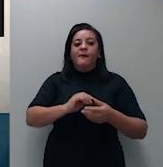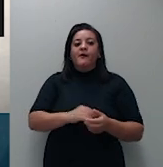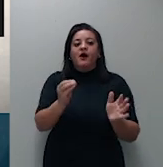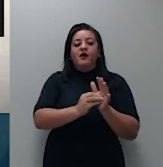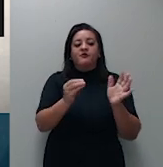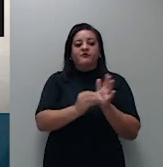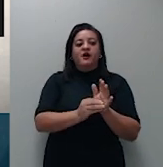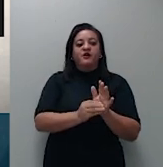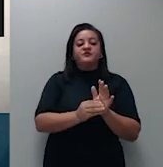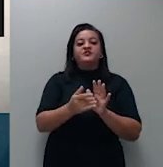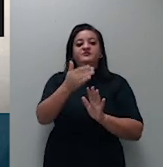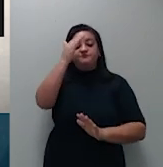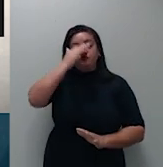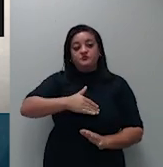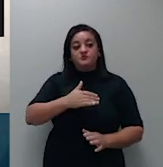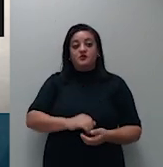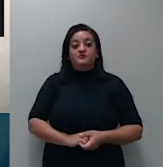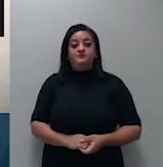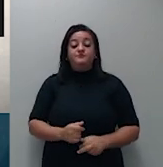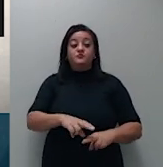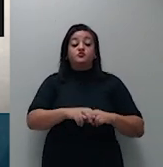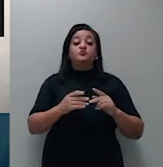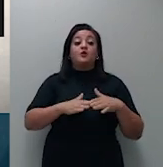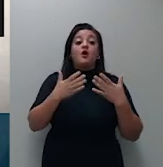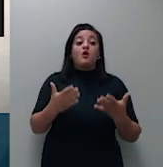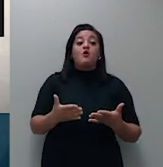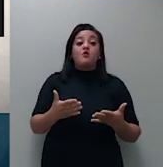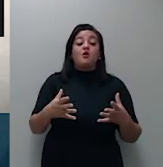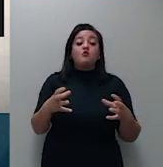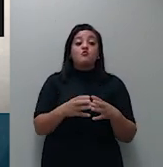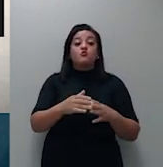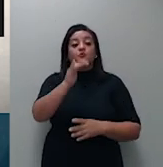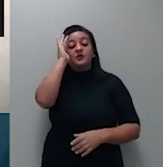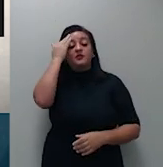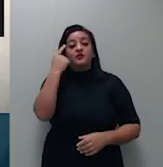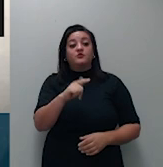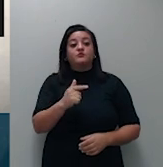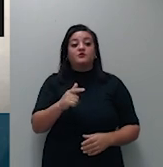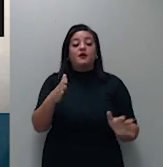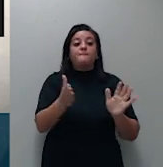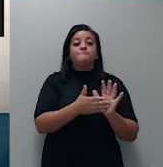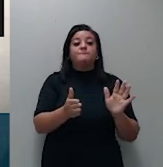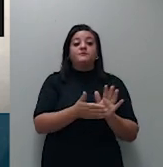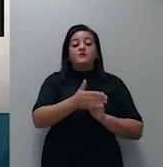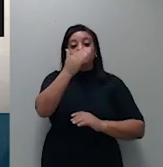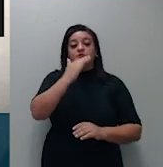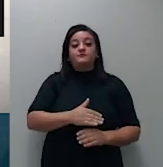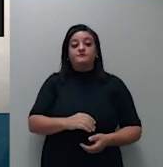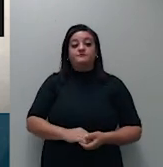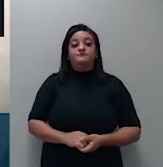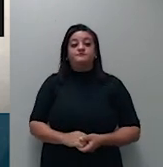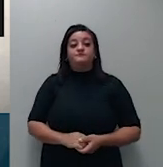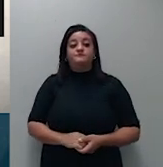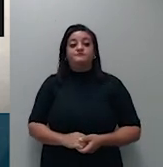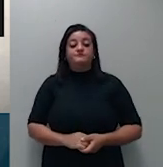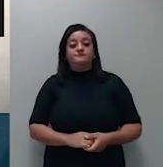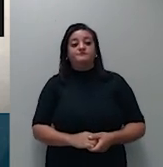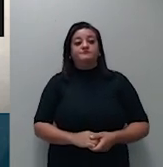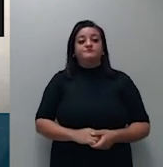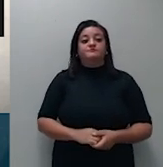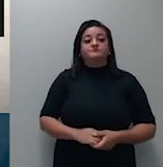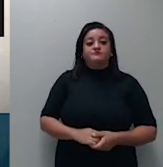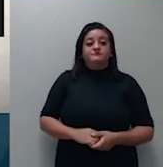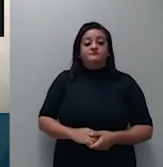necessariamente a falta dessa comprovação Ou seja a razão pela qual planejada entendeu não ter sido provada a posse Mansa e